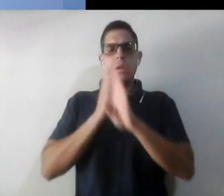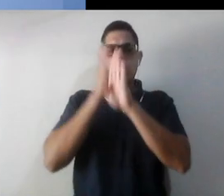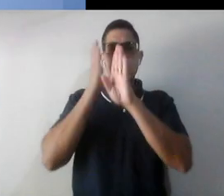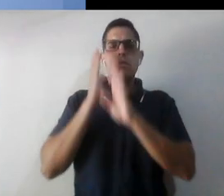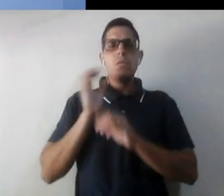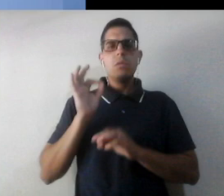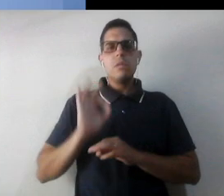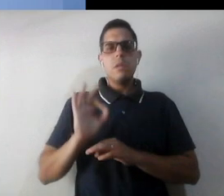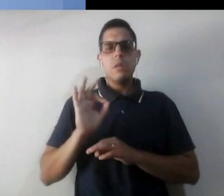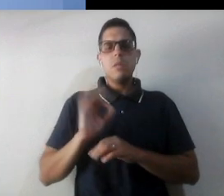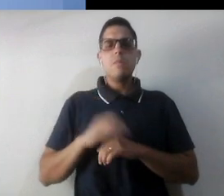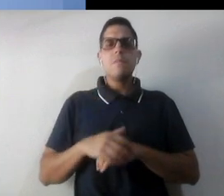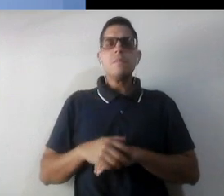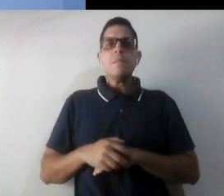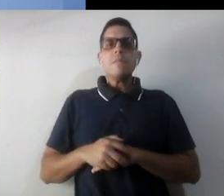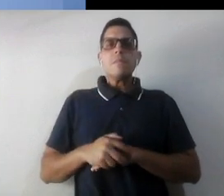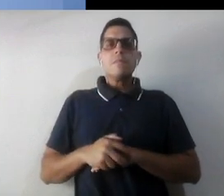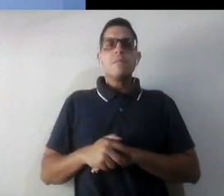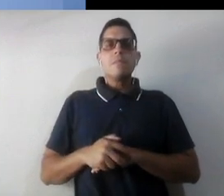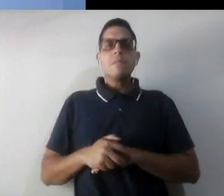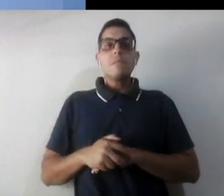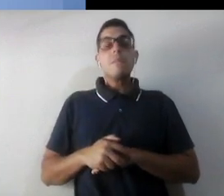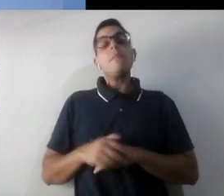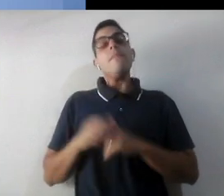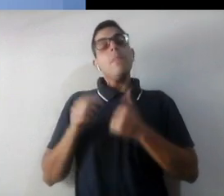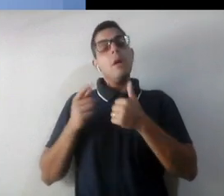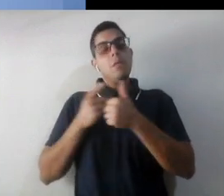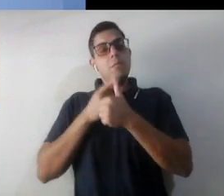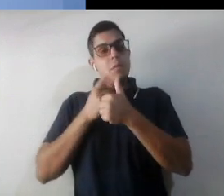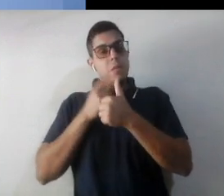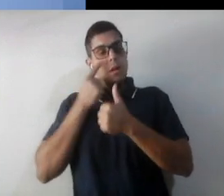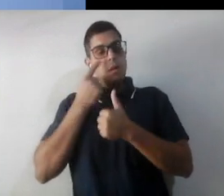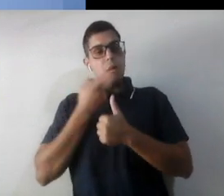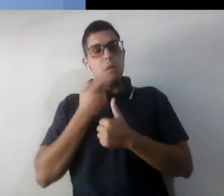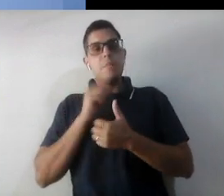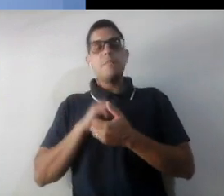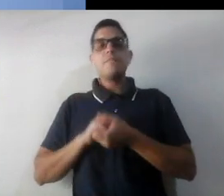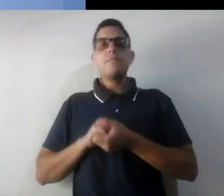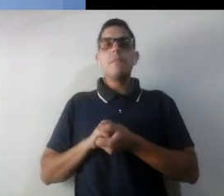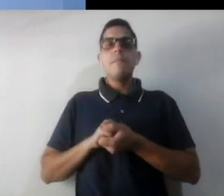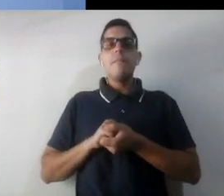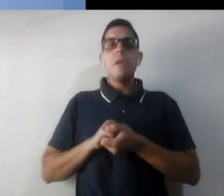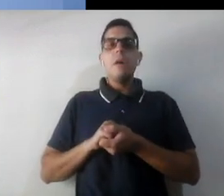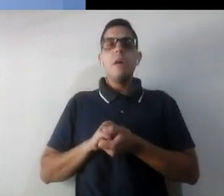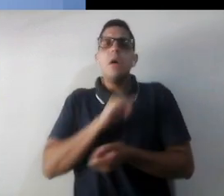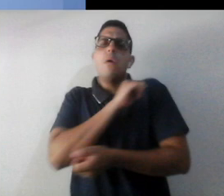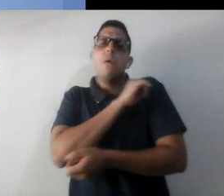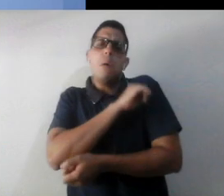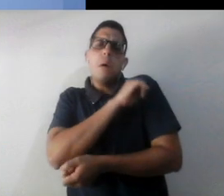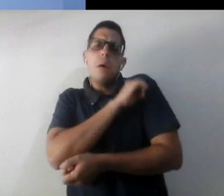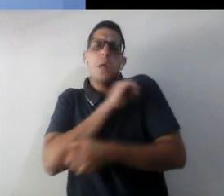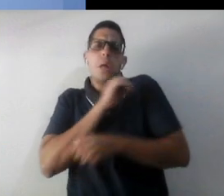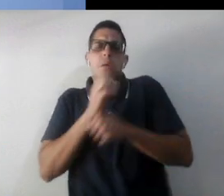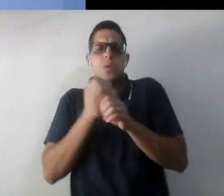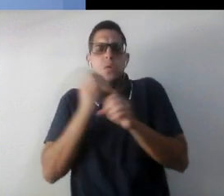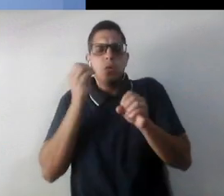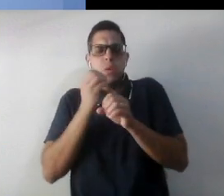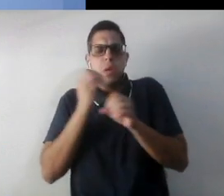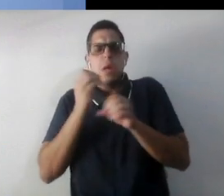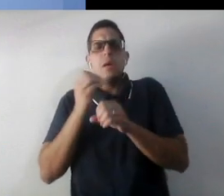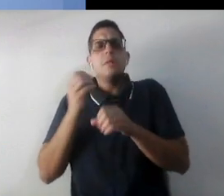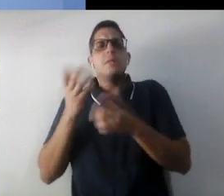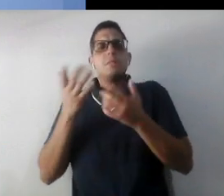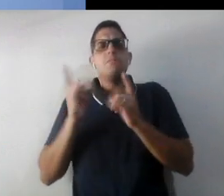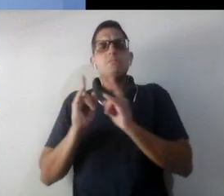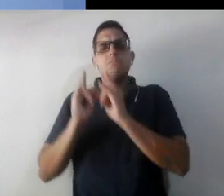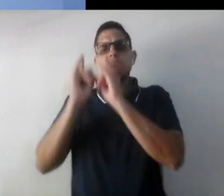Então, vamos para o primeiro exercício. Um estudante de engenharia civil recebeu a tarefa de medir numa obra o